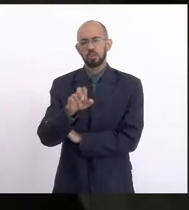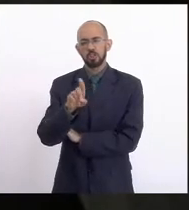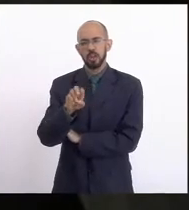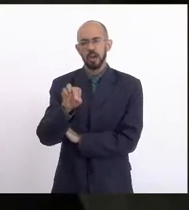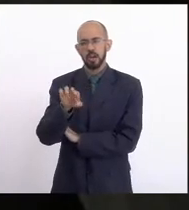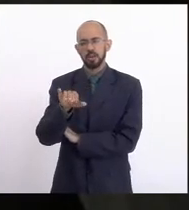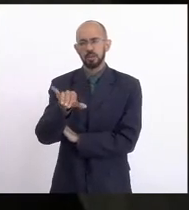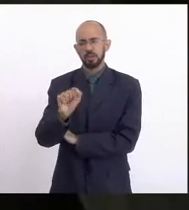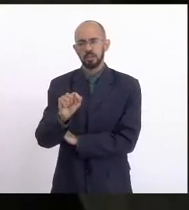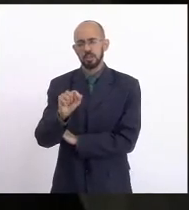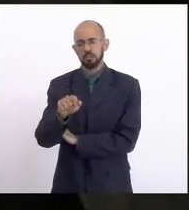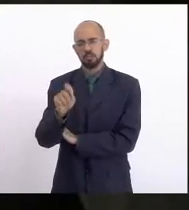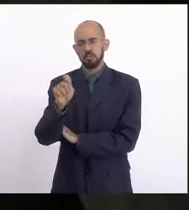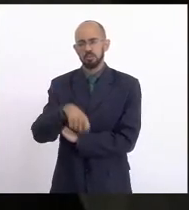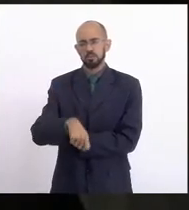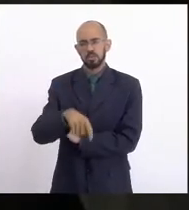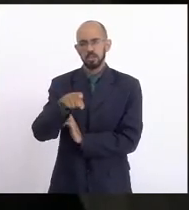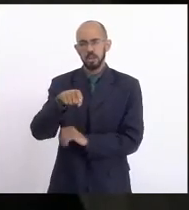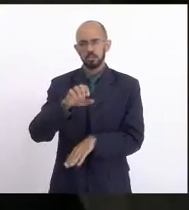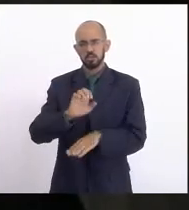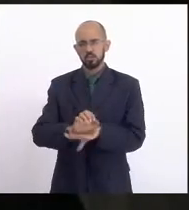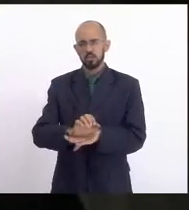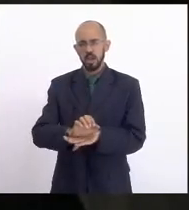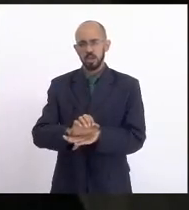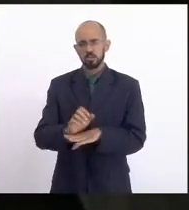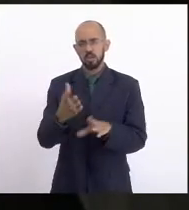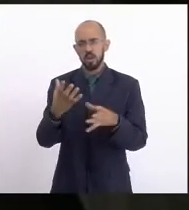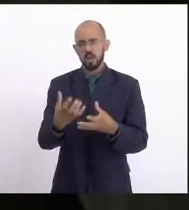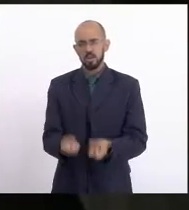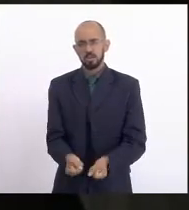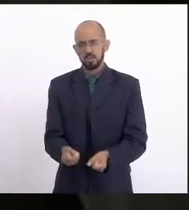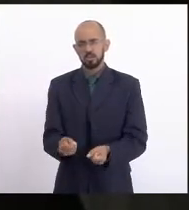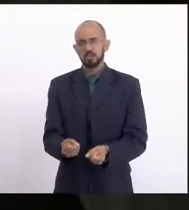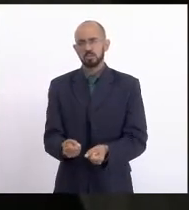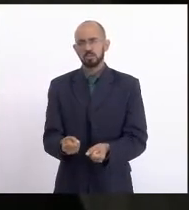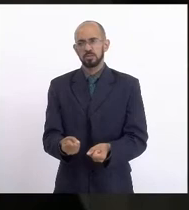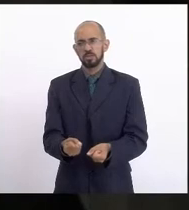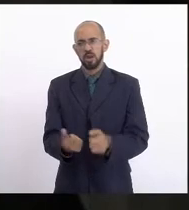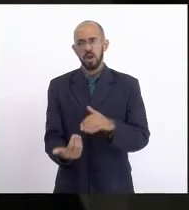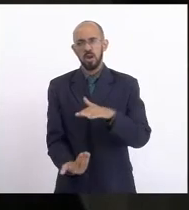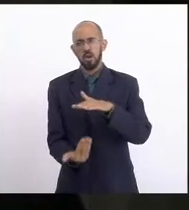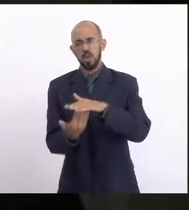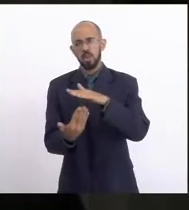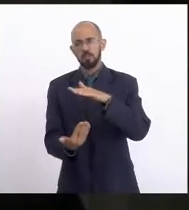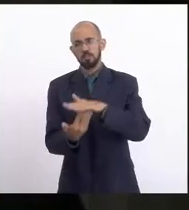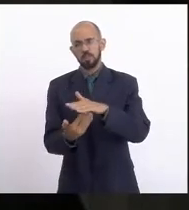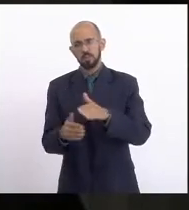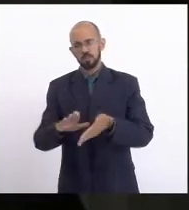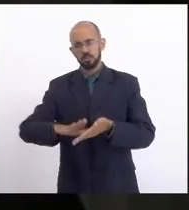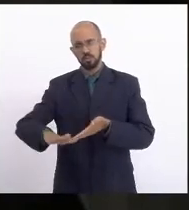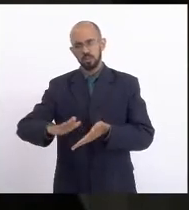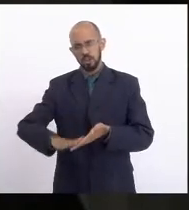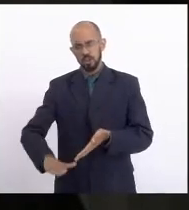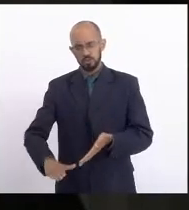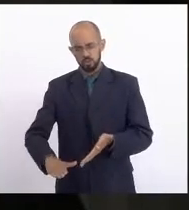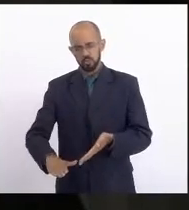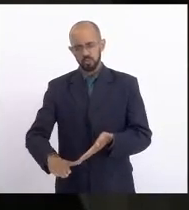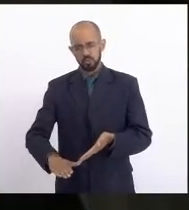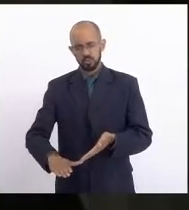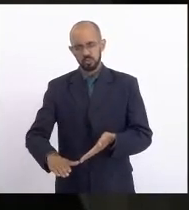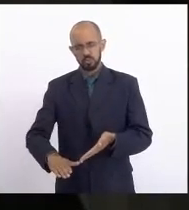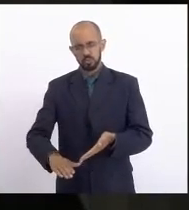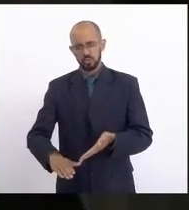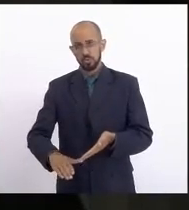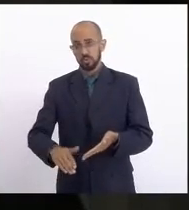Estado possa vir a aderir ao teto de gastos, sem dessa